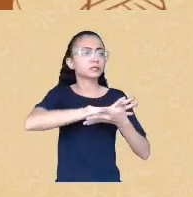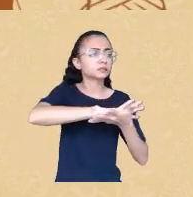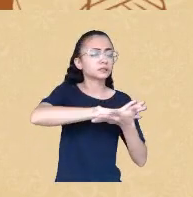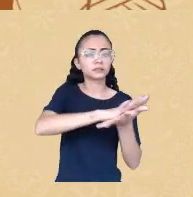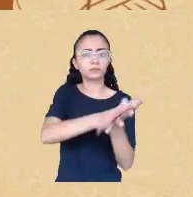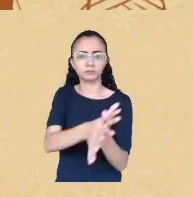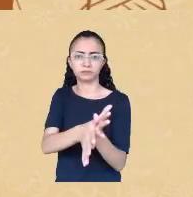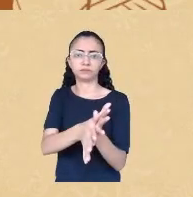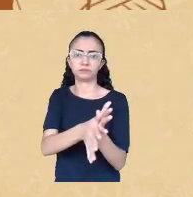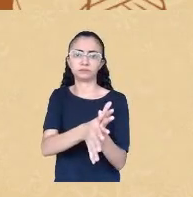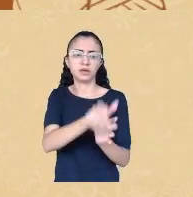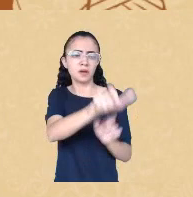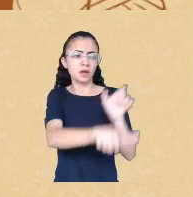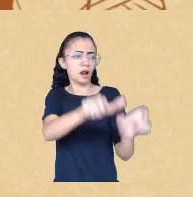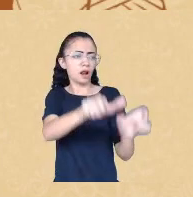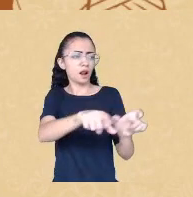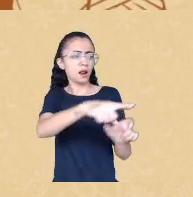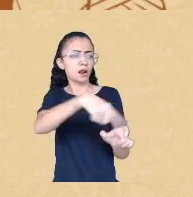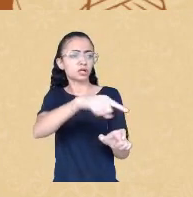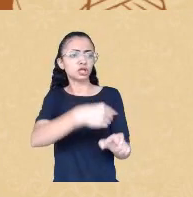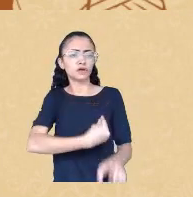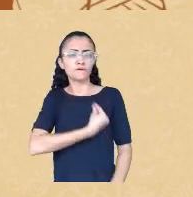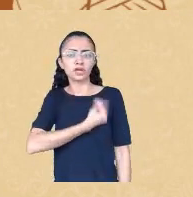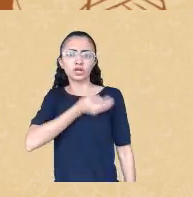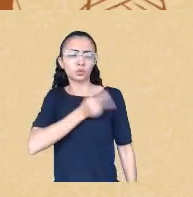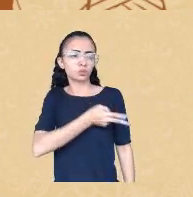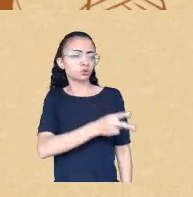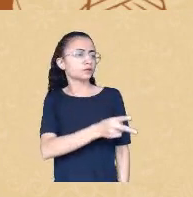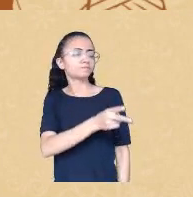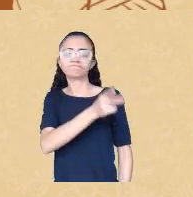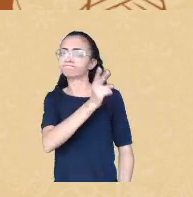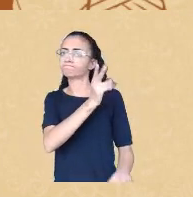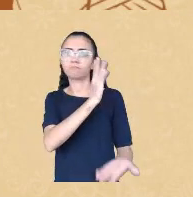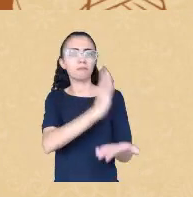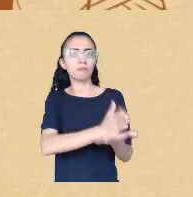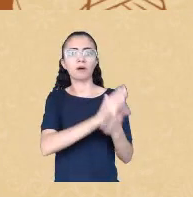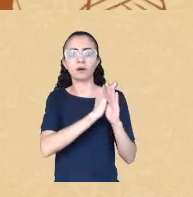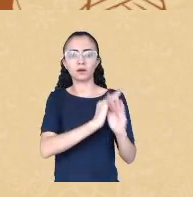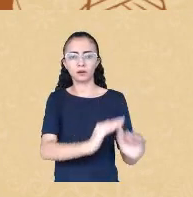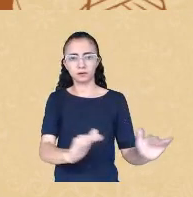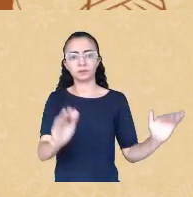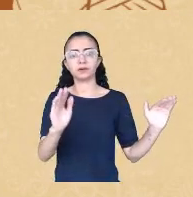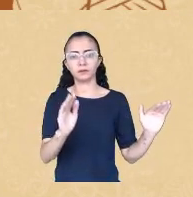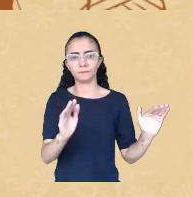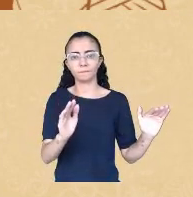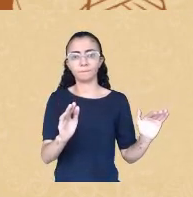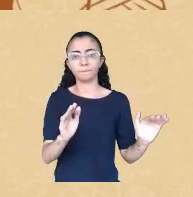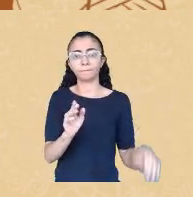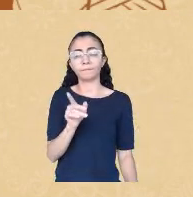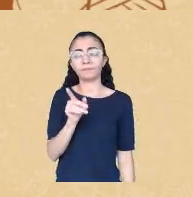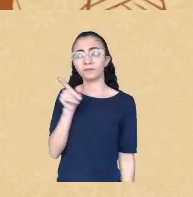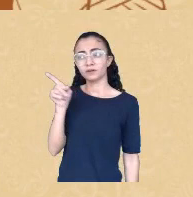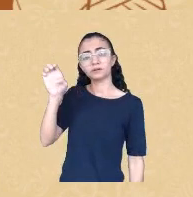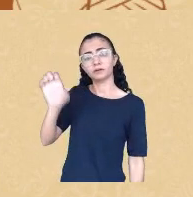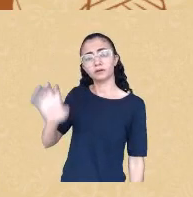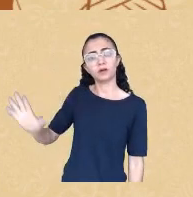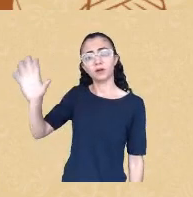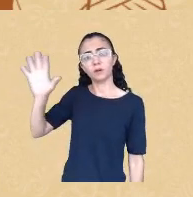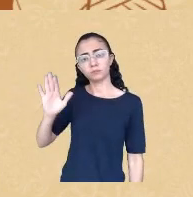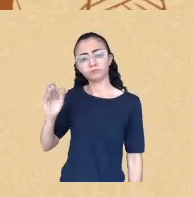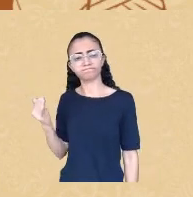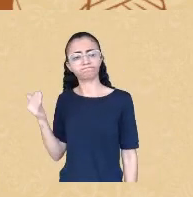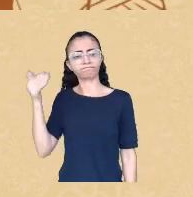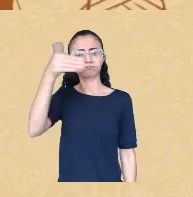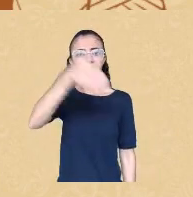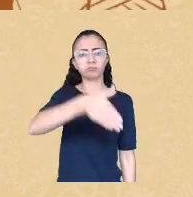O fundamento, a pedra fundamental dessa presença, que é uma presença que vai marcar o